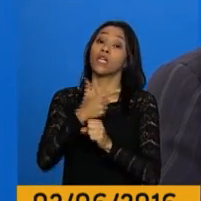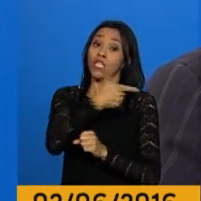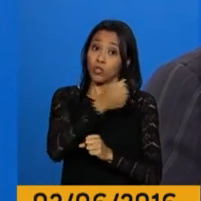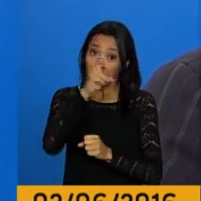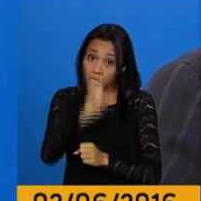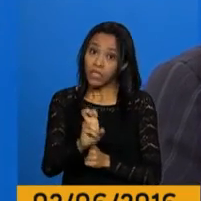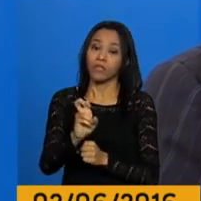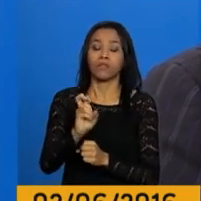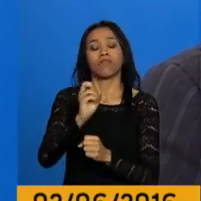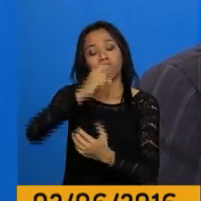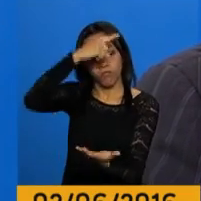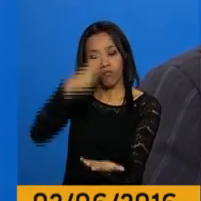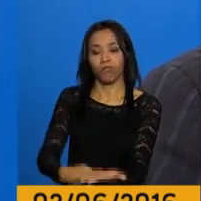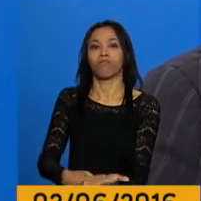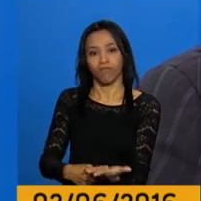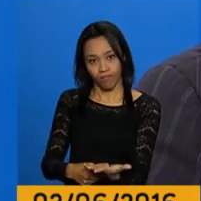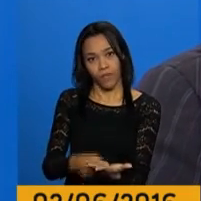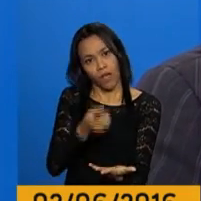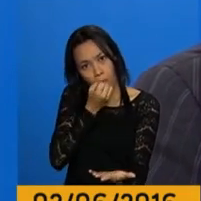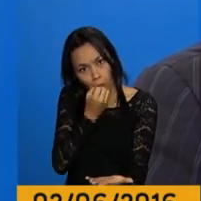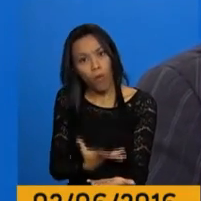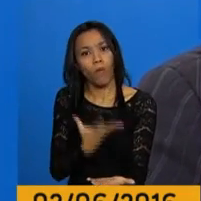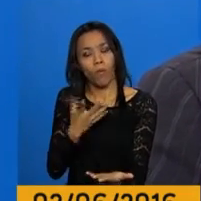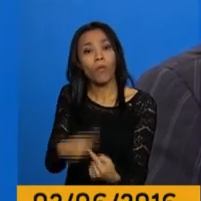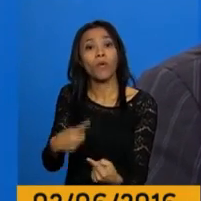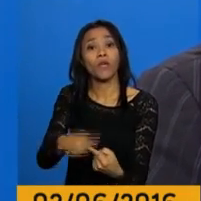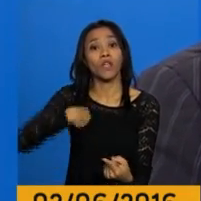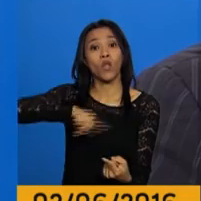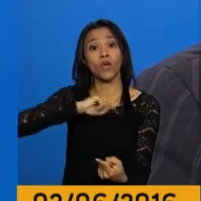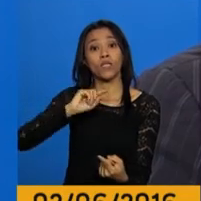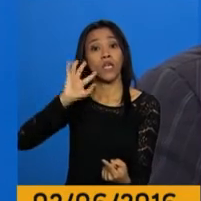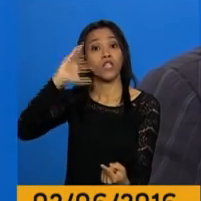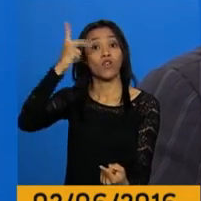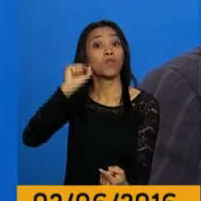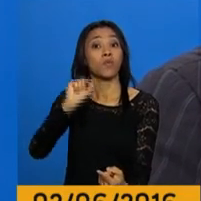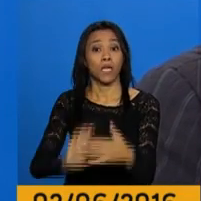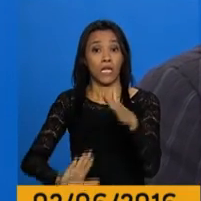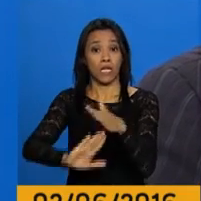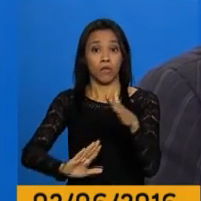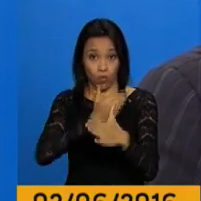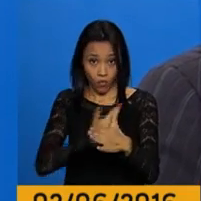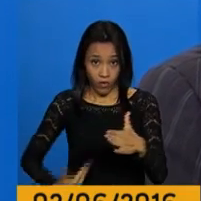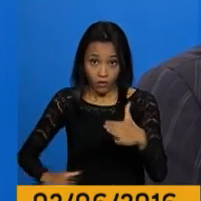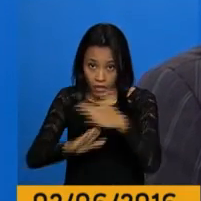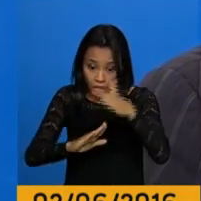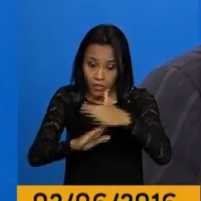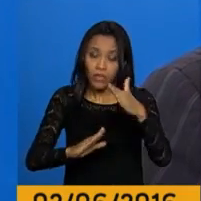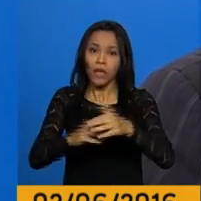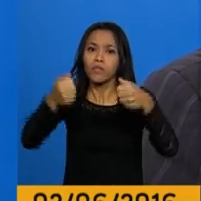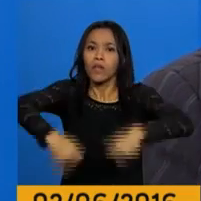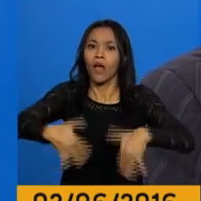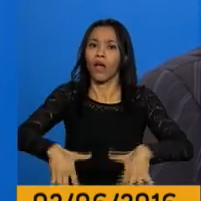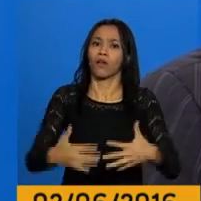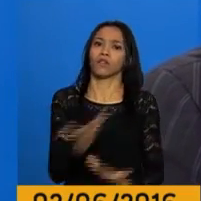que parecia bom e ficou melhor, por quê? Porque nós acabamos limitando agora o nosso crescimento de